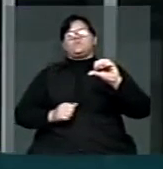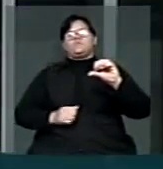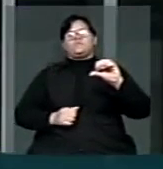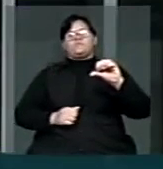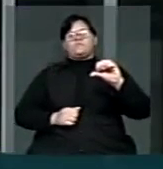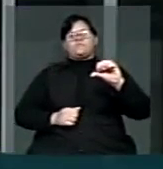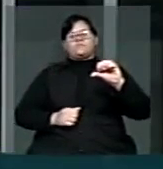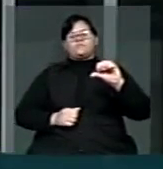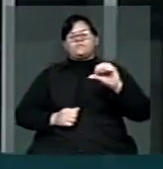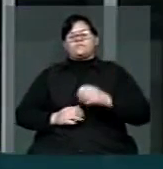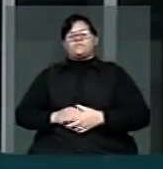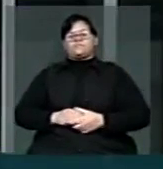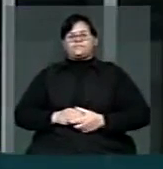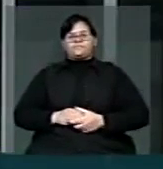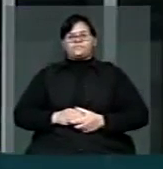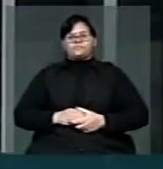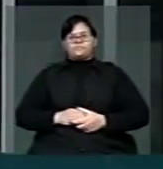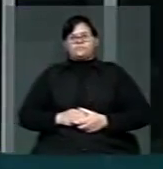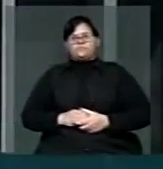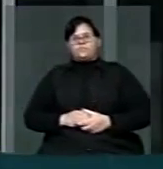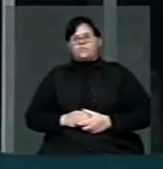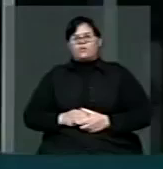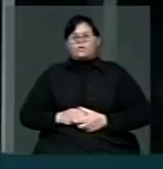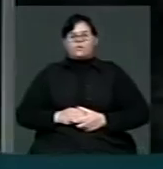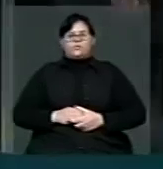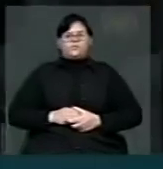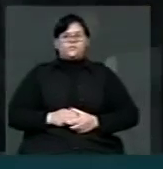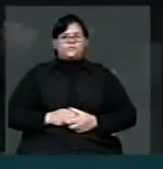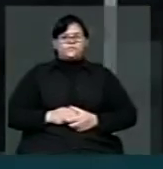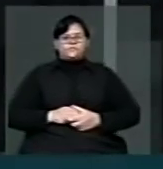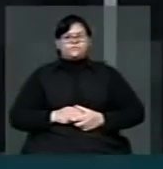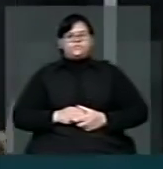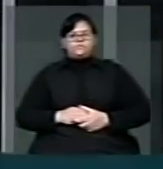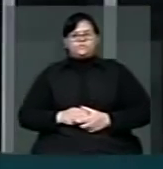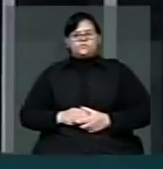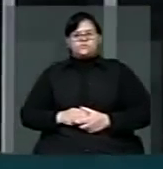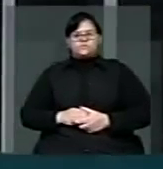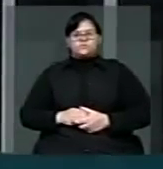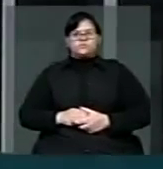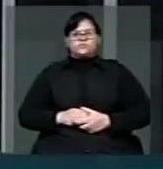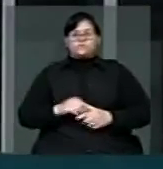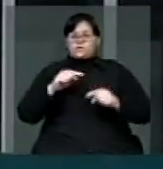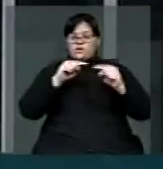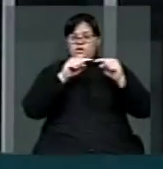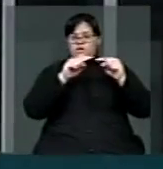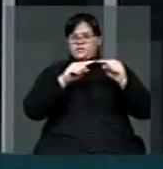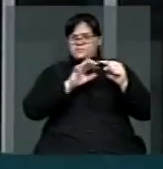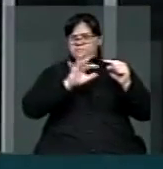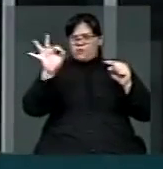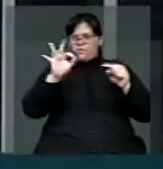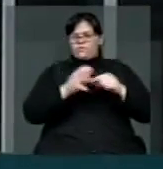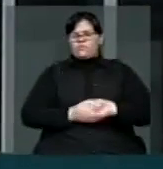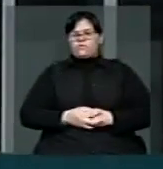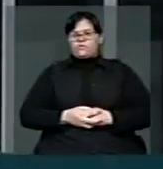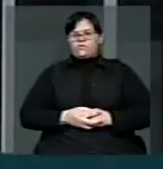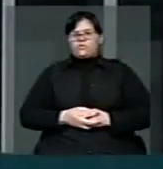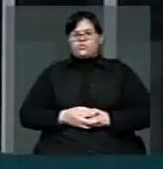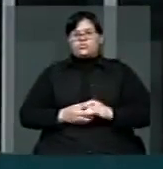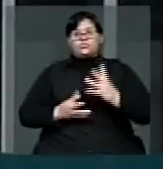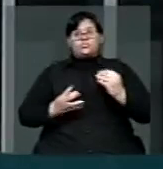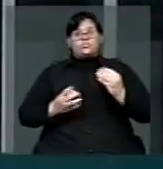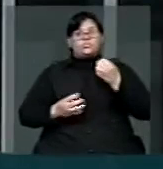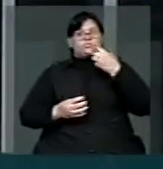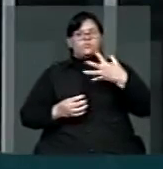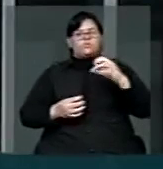0,6 e 0,69, e alto de 0,7 a 0,79, e muito alto